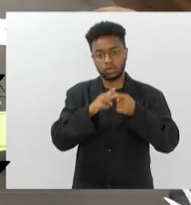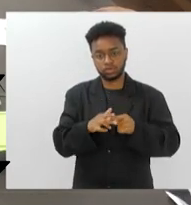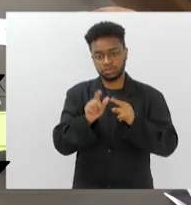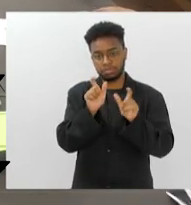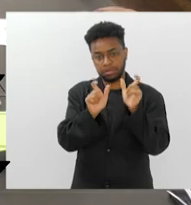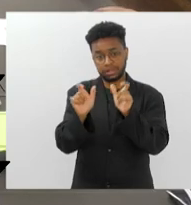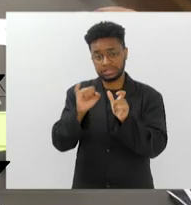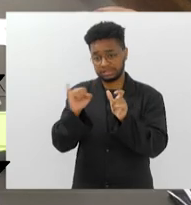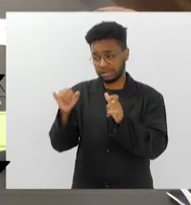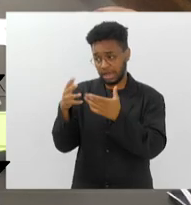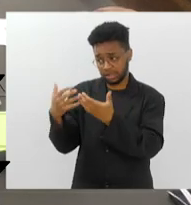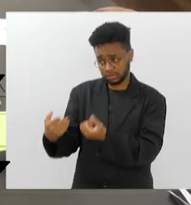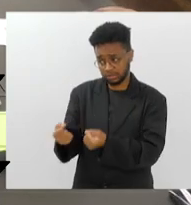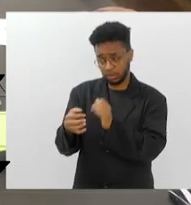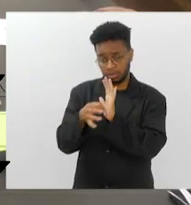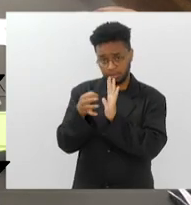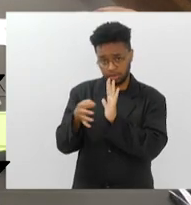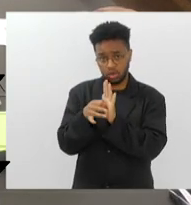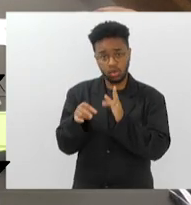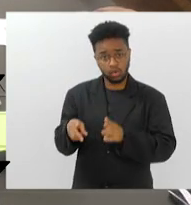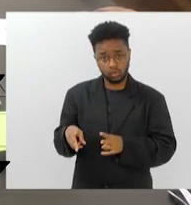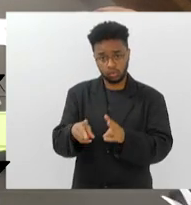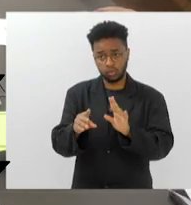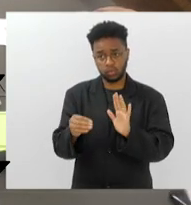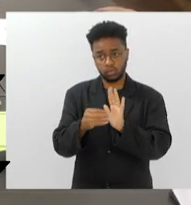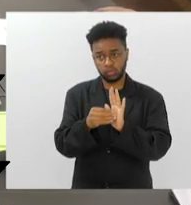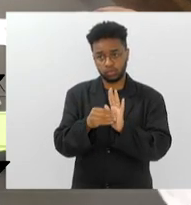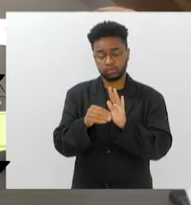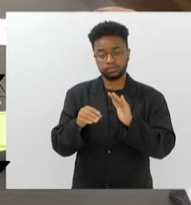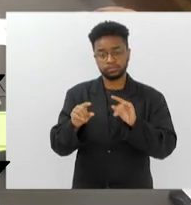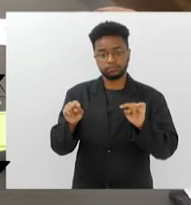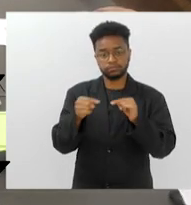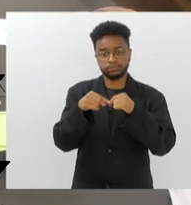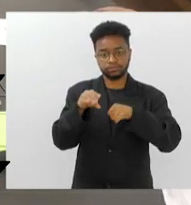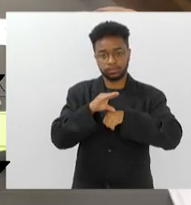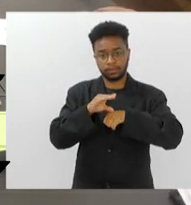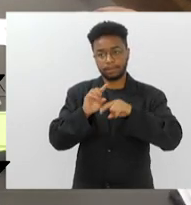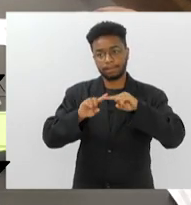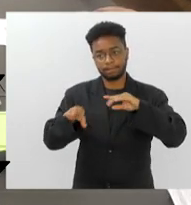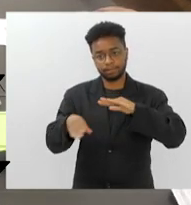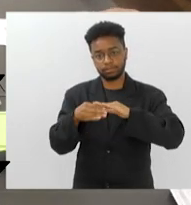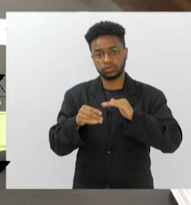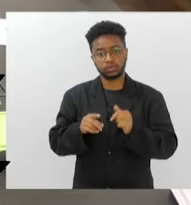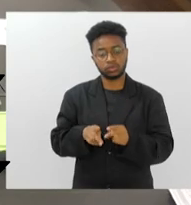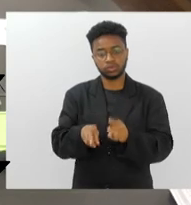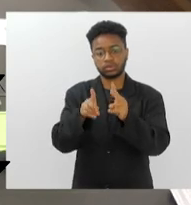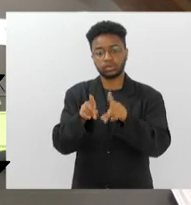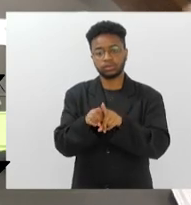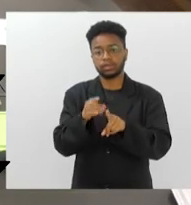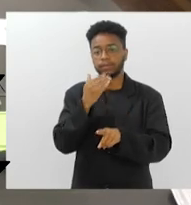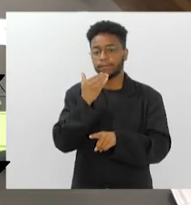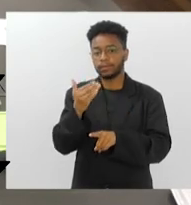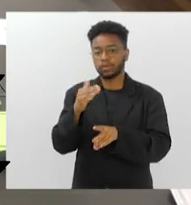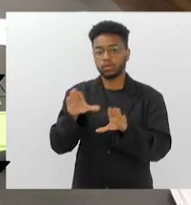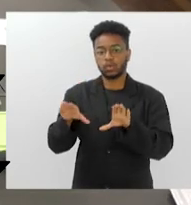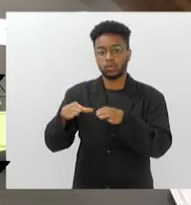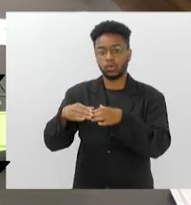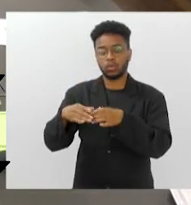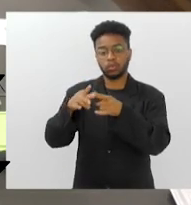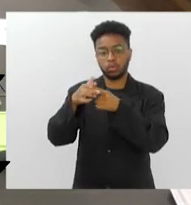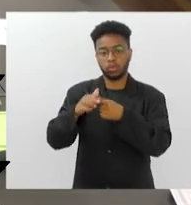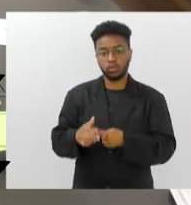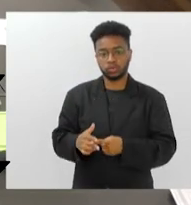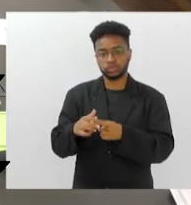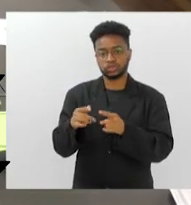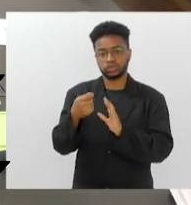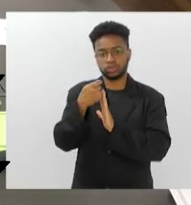excelência acatar o parecer a gente mantém esse de constitucionalidade com emendas e segue adiante pedindo para que a mesa faça a retificação